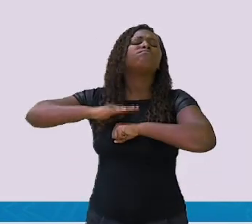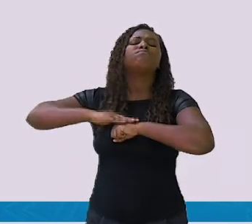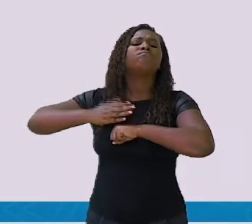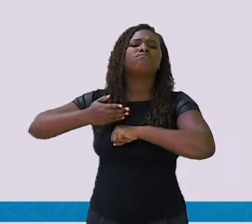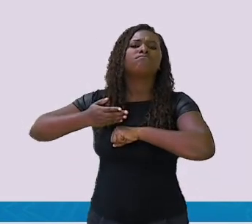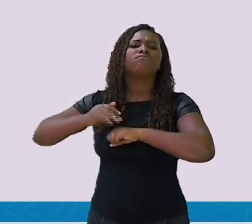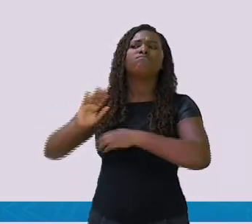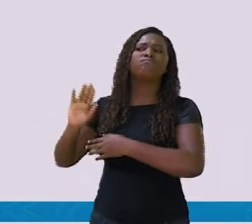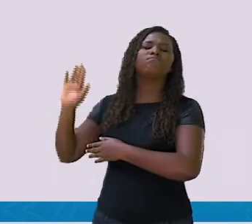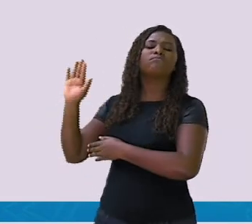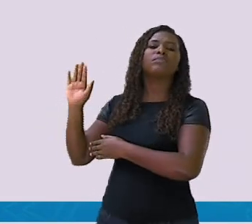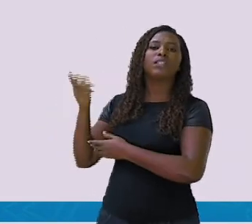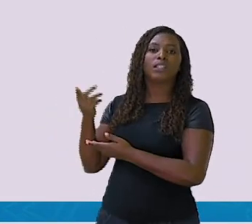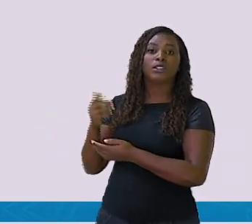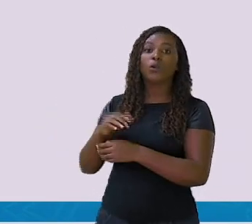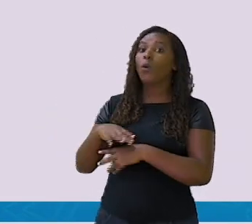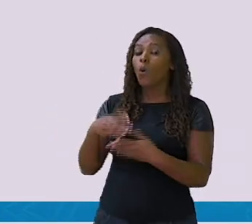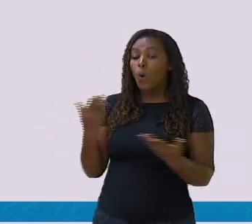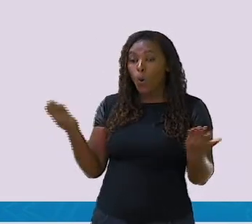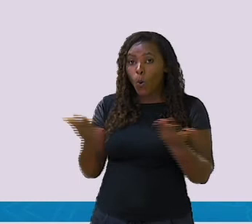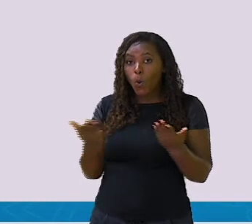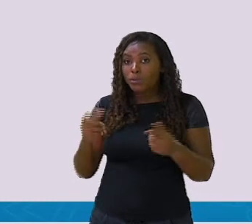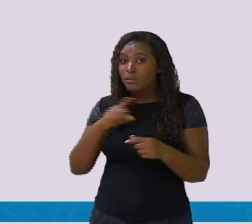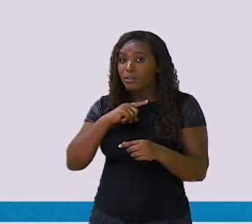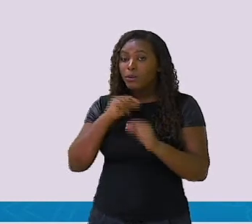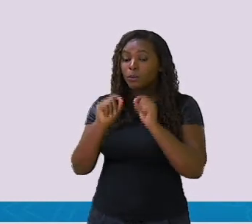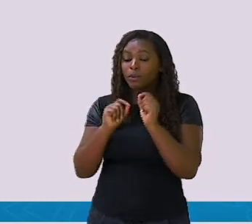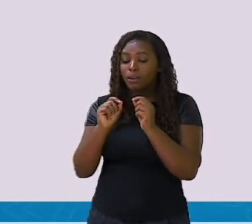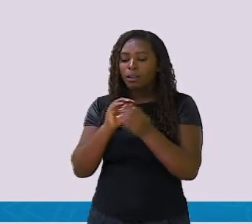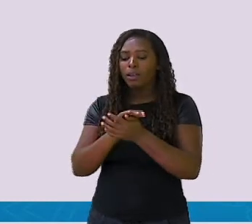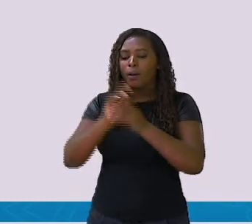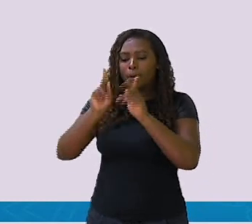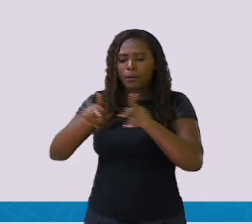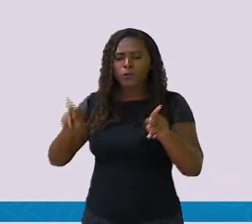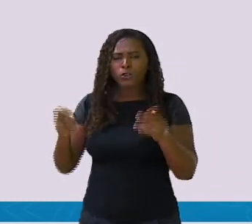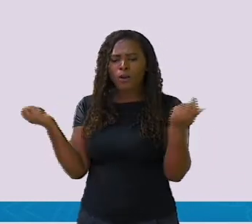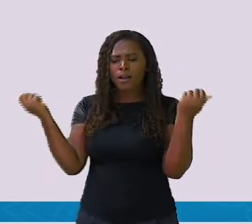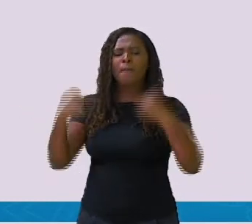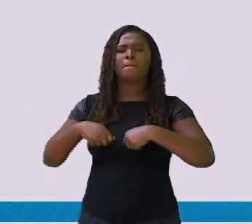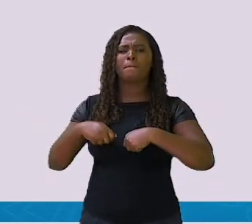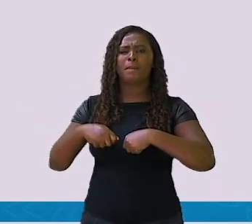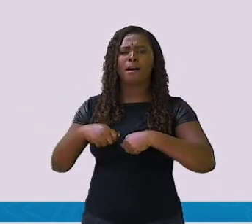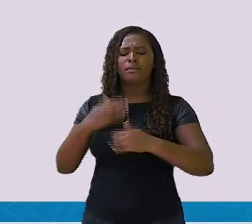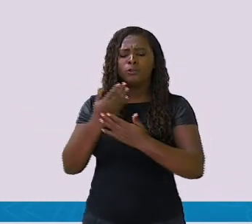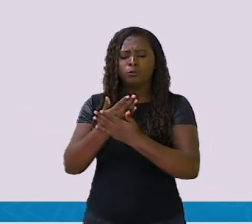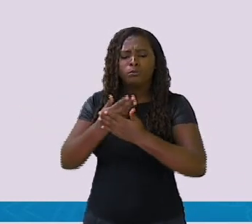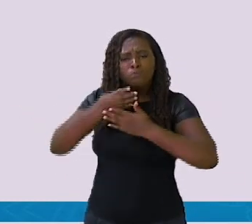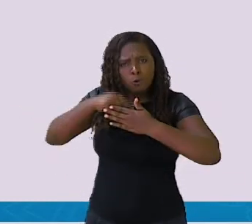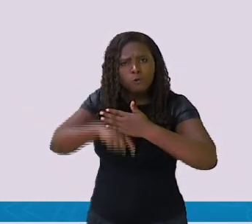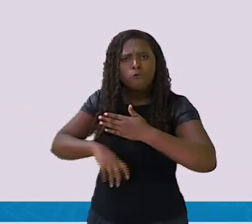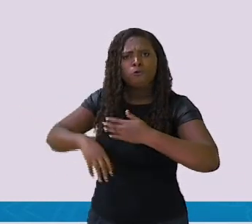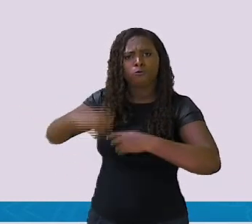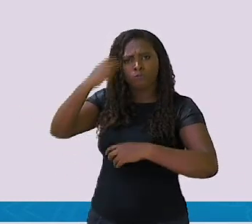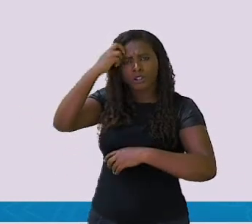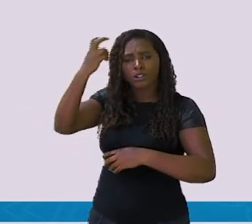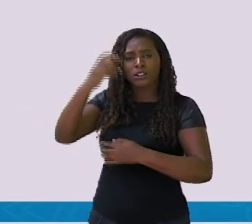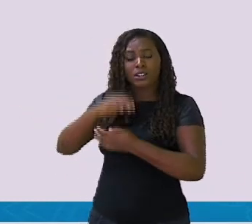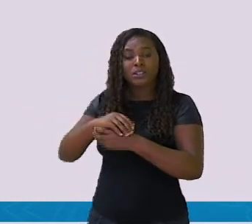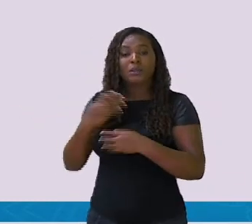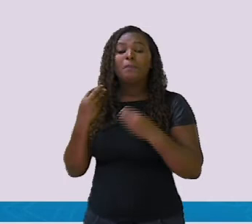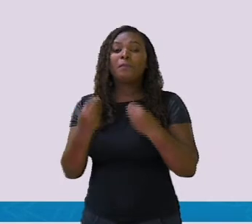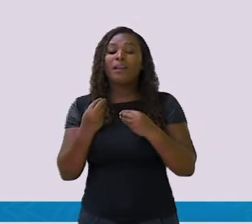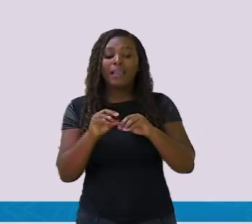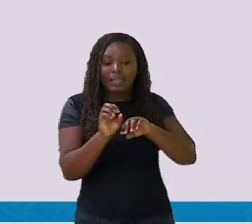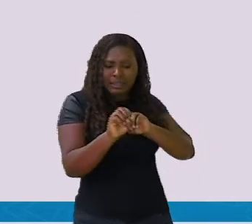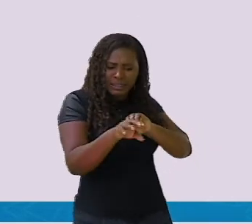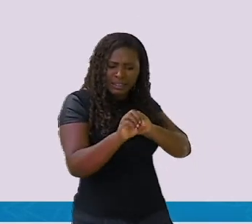muito bem capacitados para que o próprio aluno ele consiga modificar o seu pensamento e aprender, né?